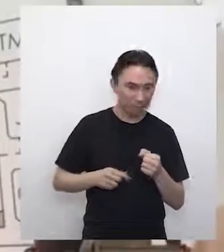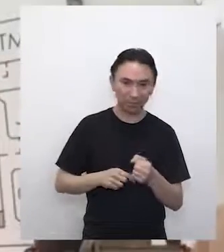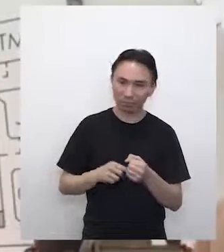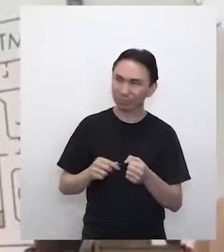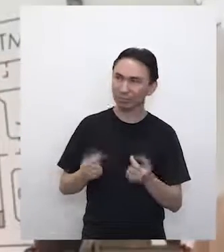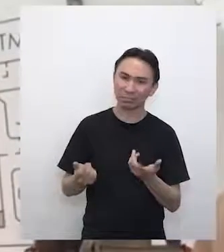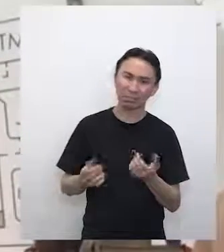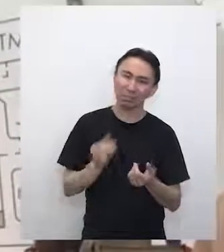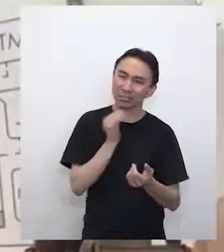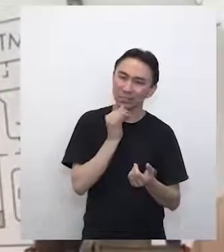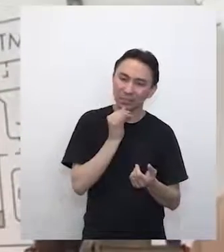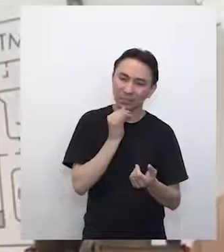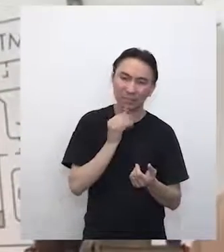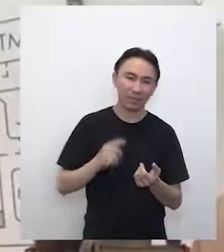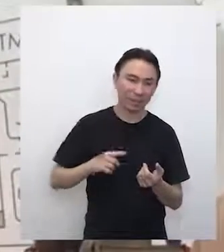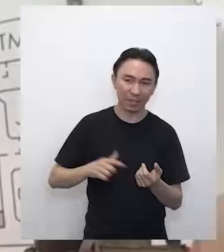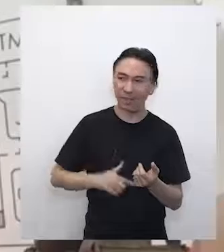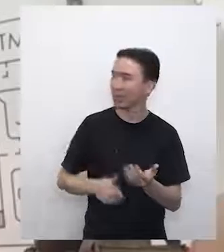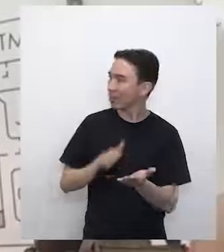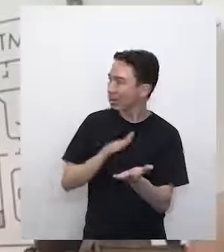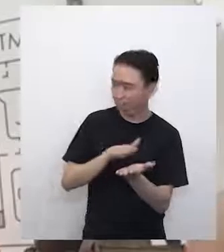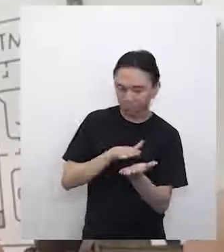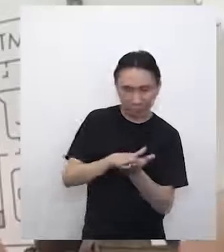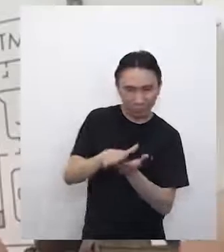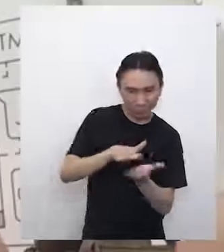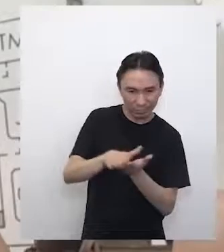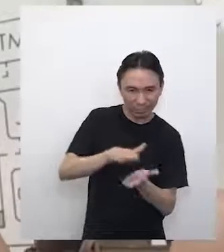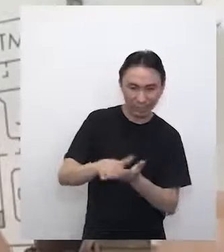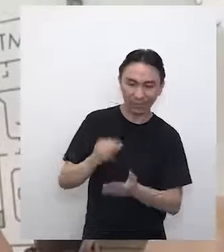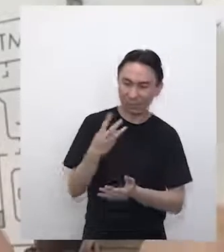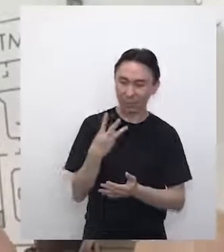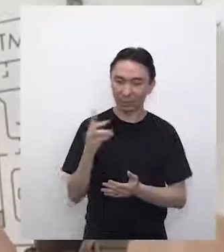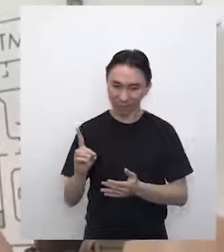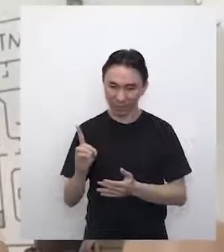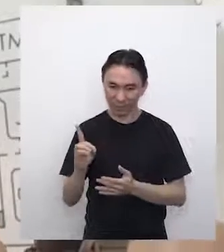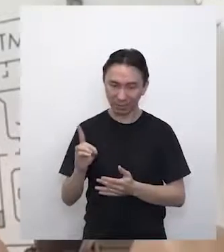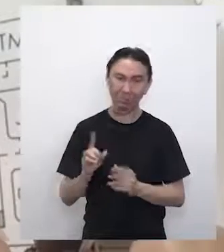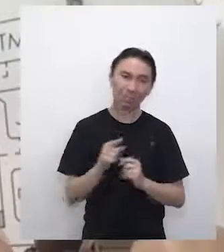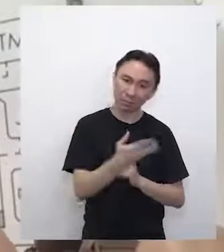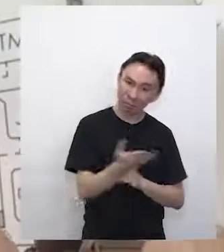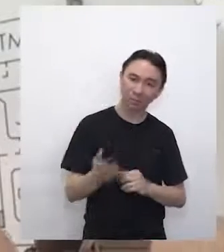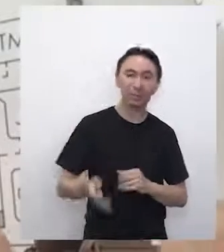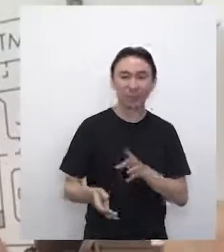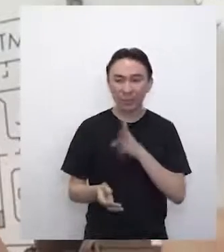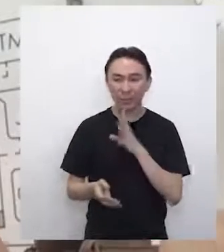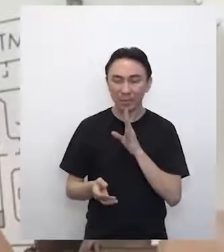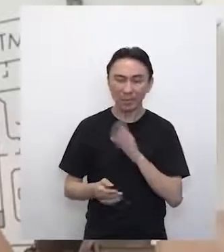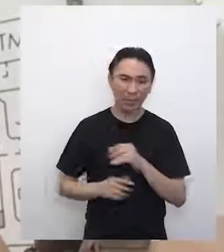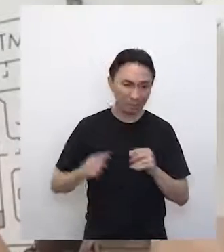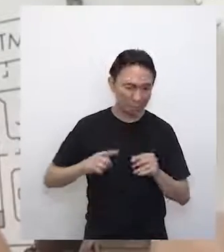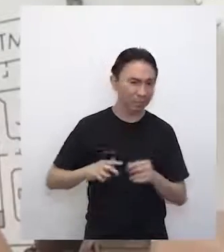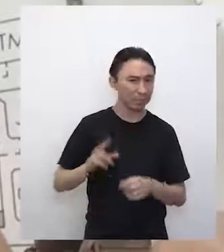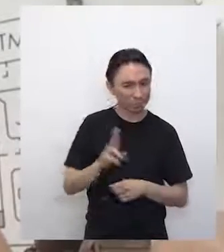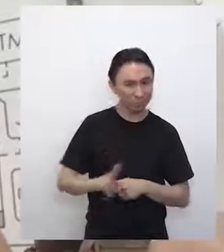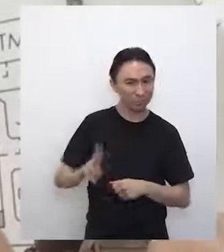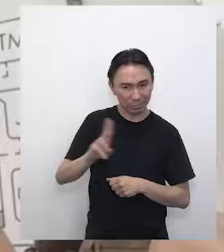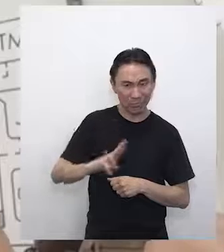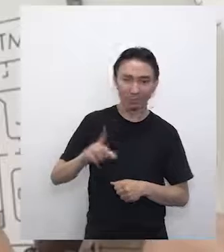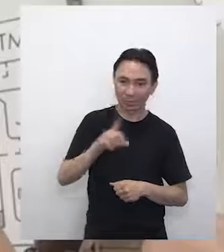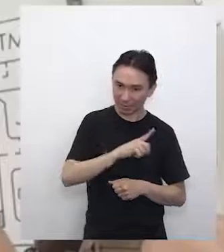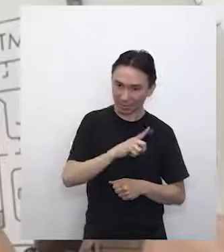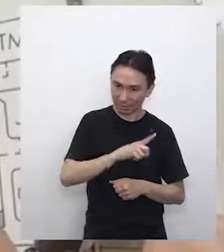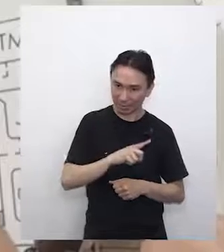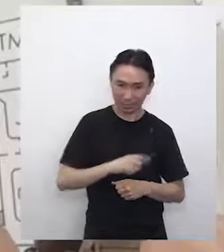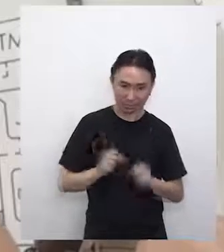possibilidade de conhecer a impressora 3D e a cortadora laser, que são equipamentos muito utilizados nesse espaço, tá